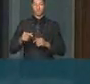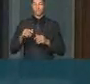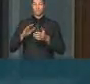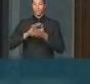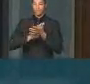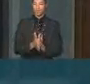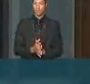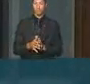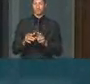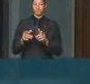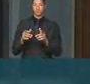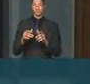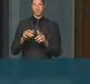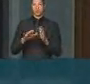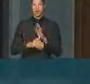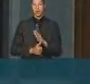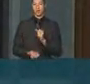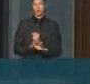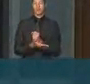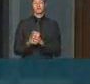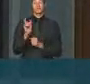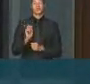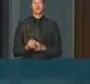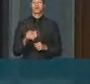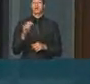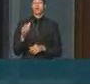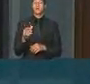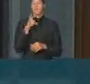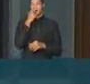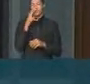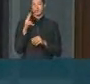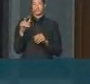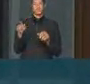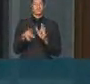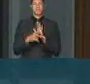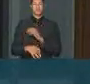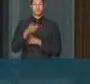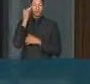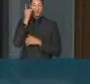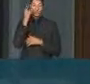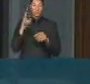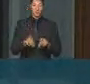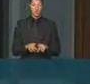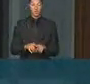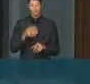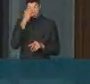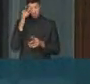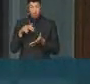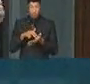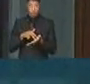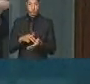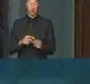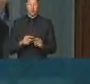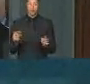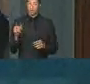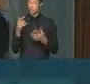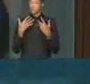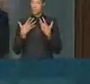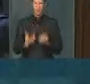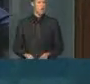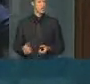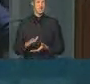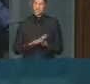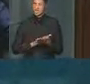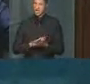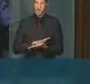combate à corrupção que essas bandeiras são bandeiras da presidenta Dilma Rousseff e daqueles que a sustentam mas não vamos